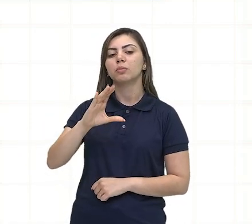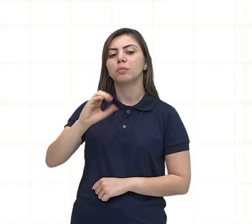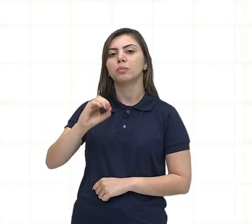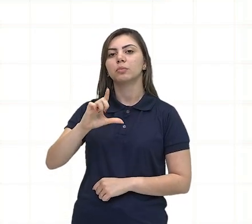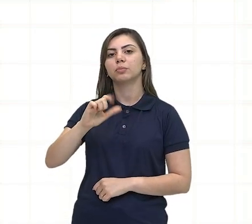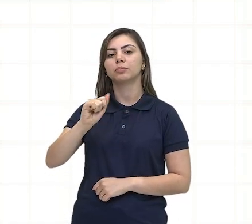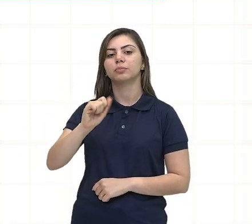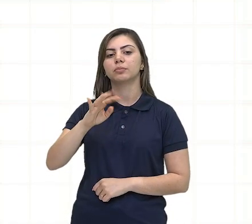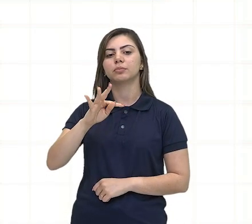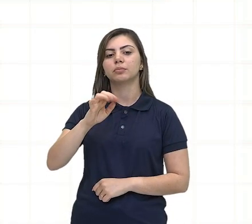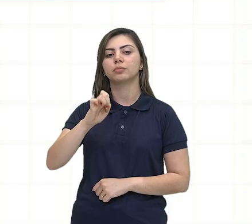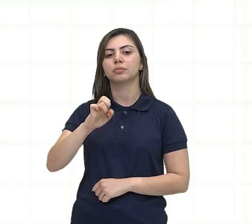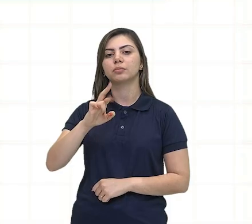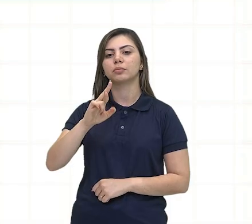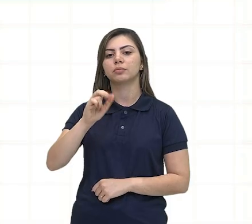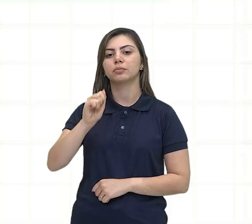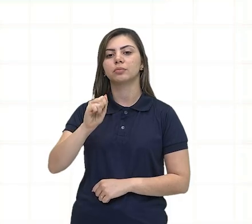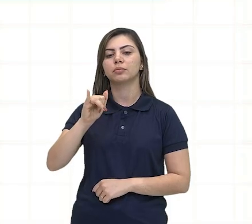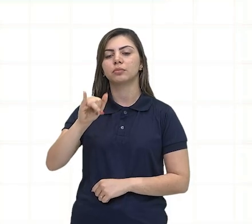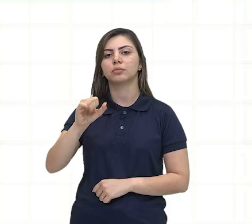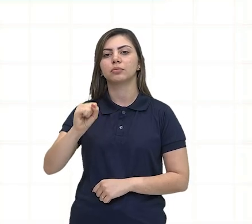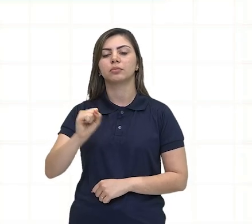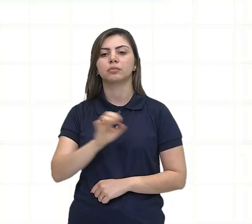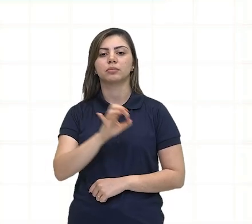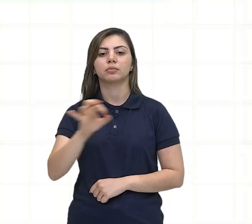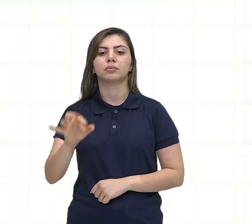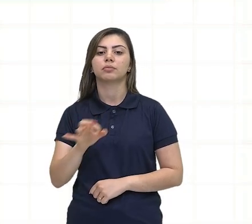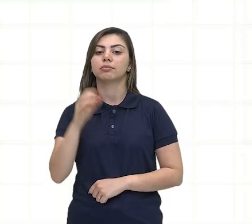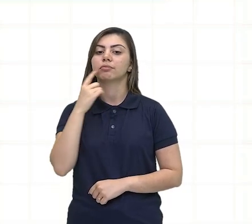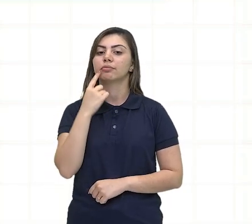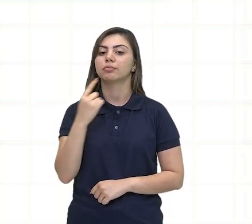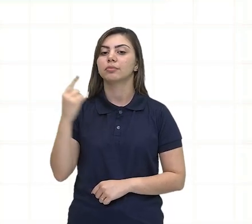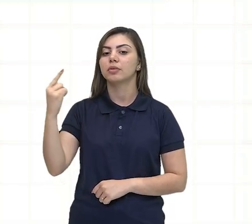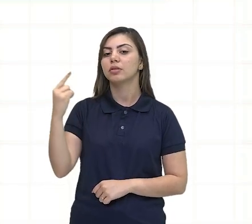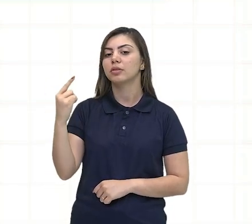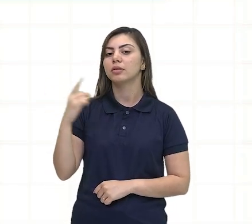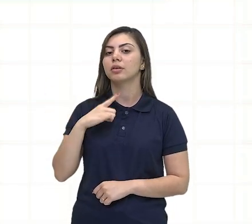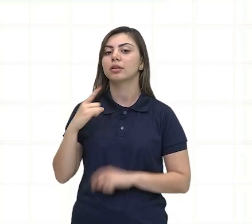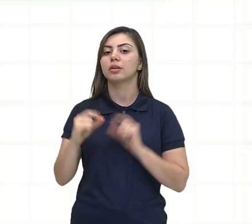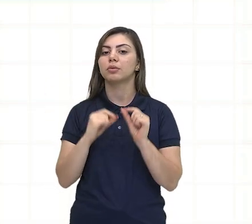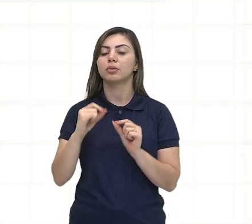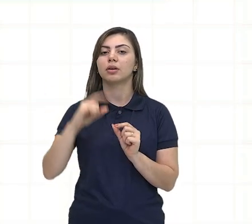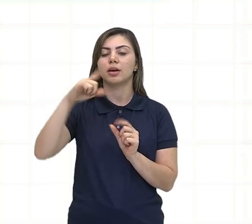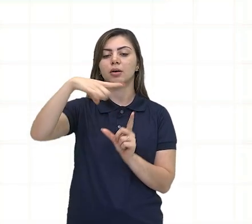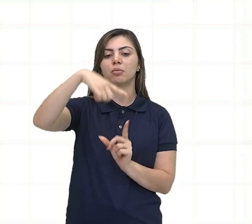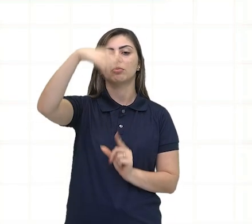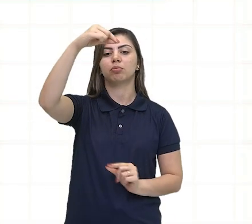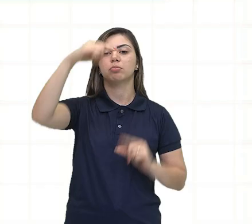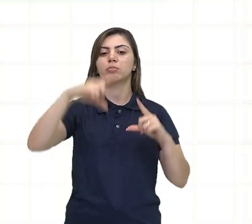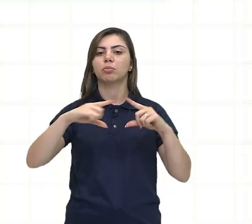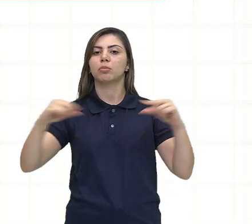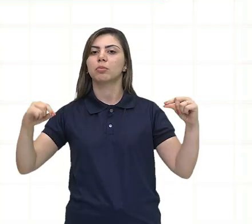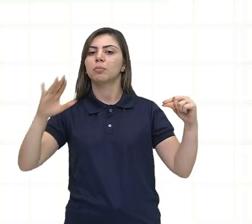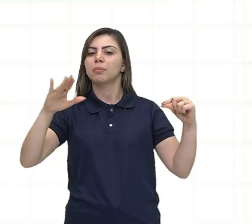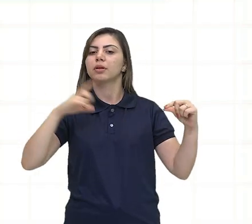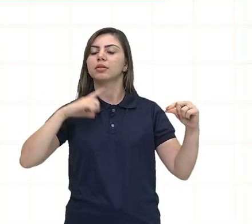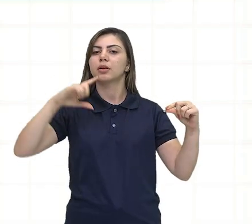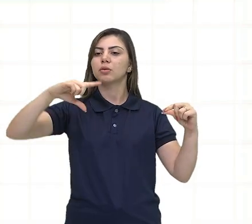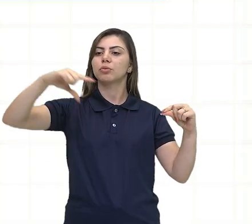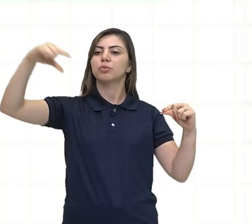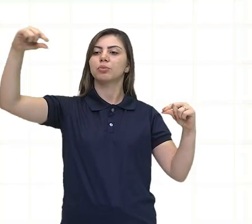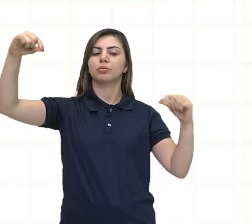colaterais, que são os pontos de orientação que estão entre os pontos cardeais. Observem